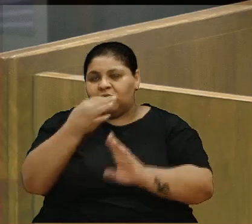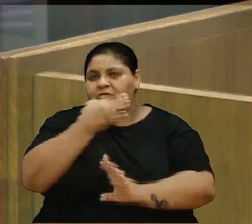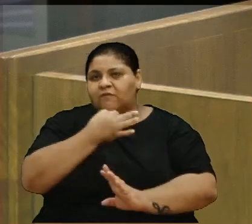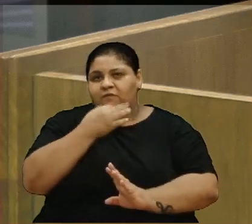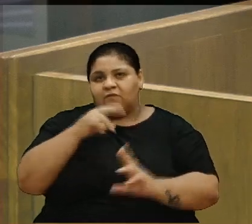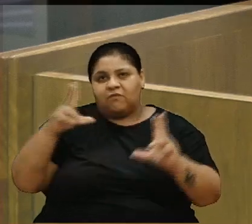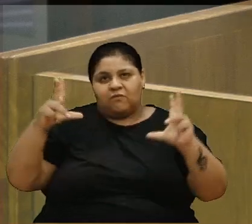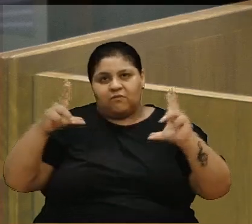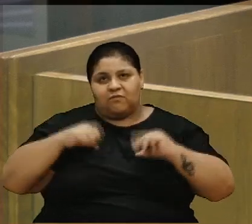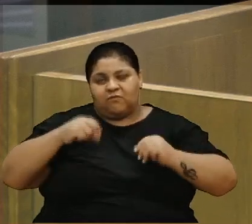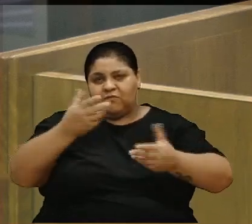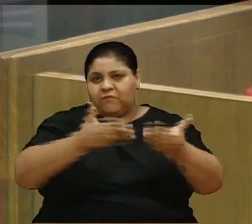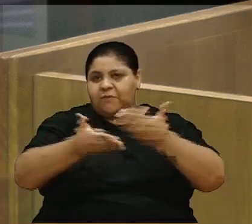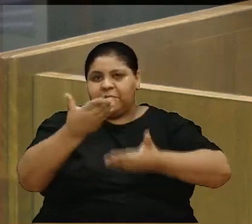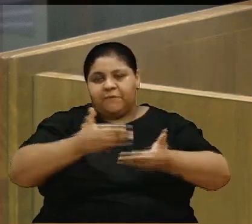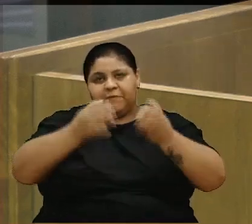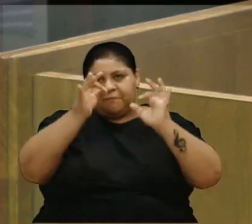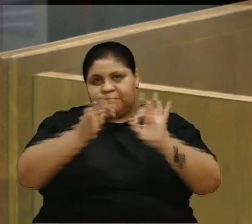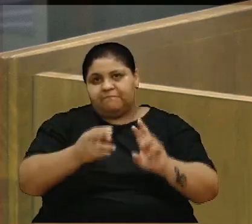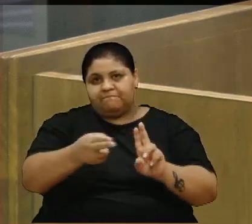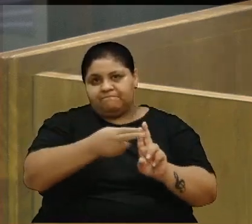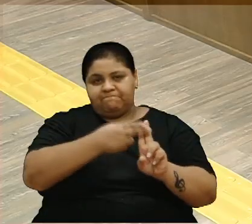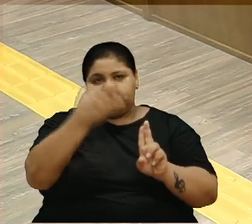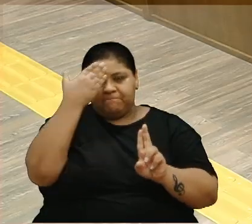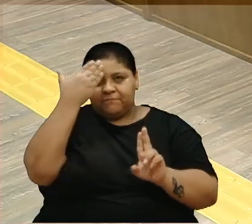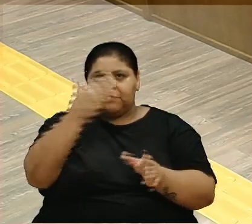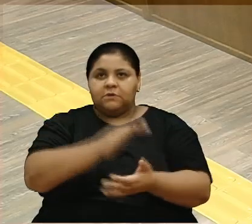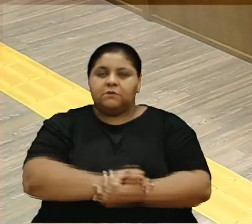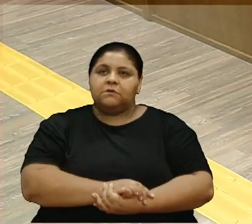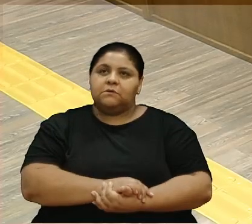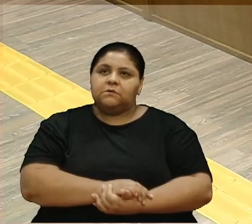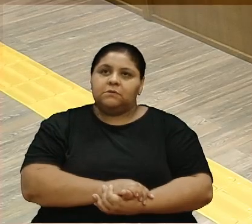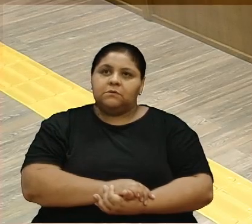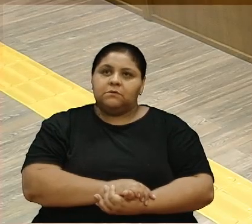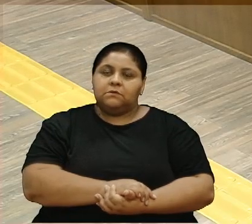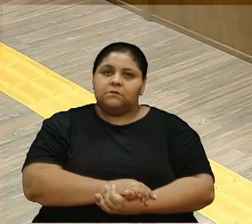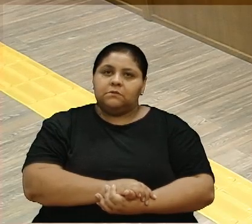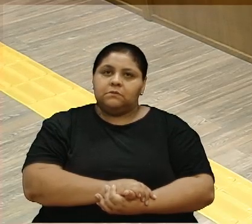Sul merece o atendimento de qualidade do SUS. Obrigada. Obrigado, vereadora Andressa Marques.